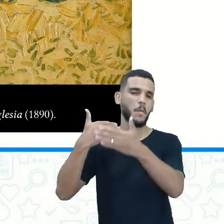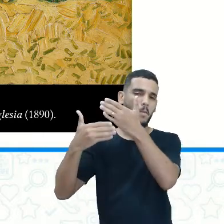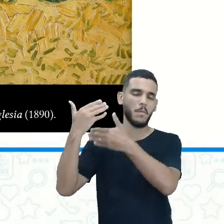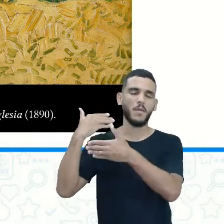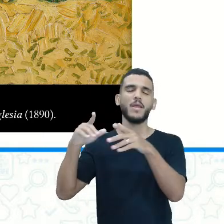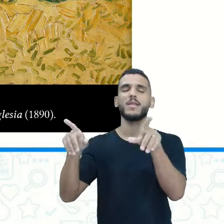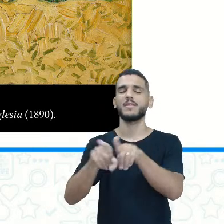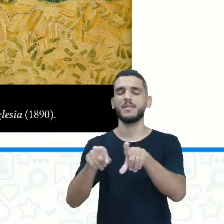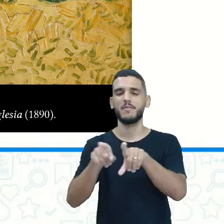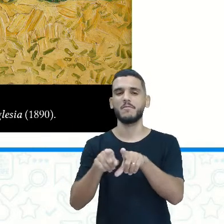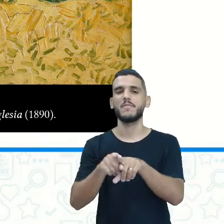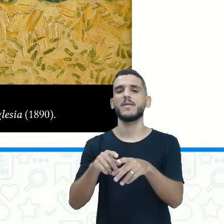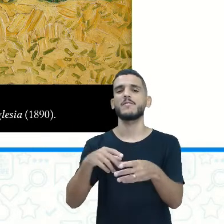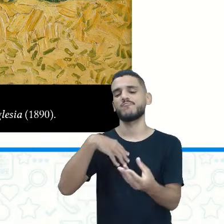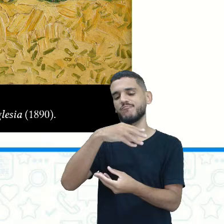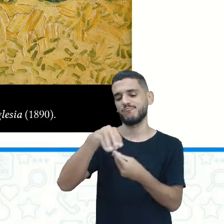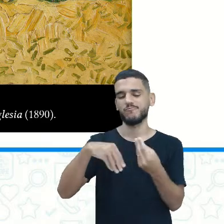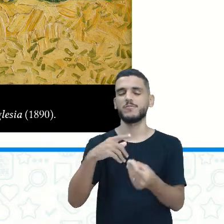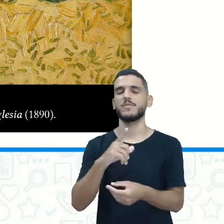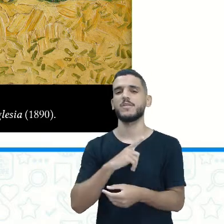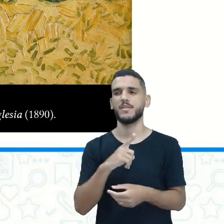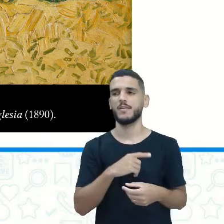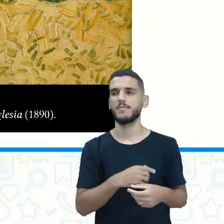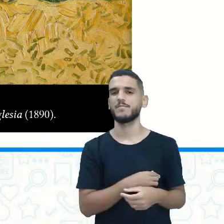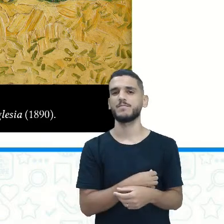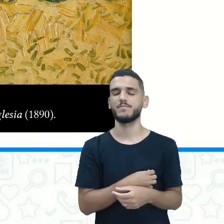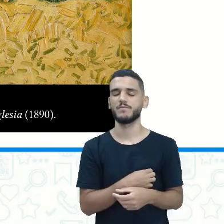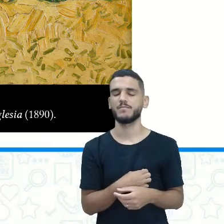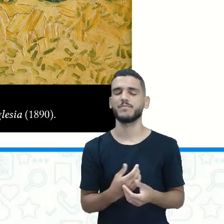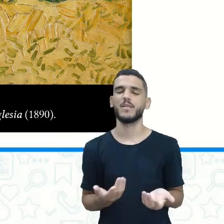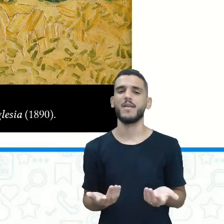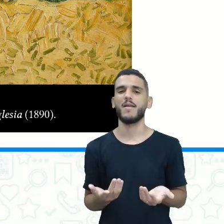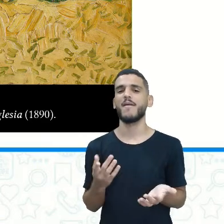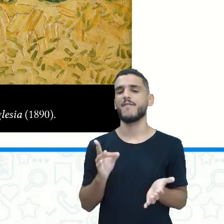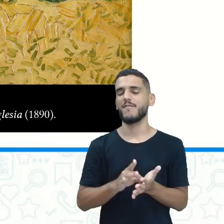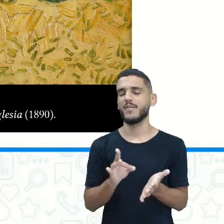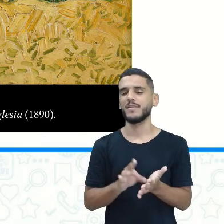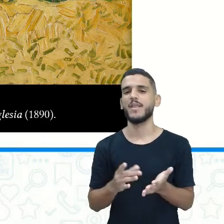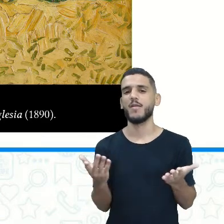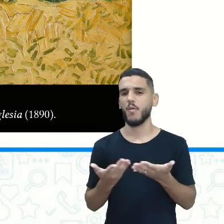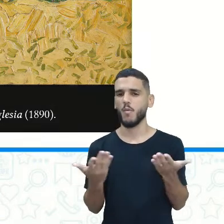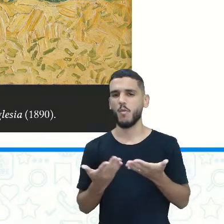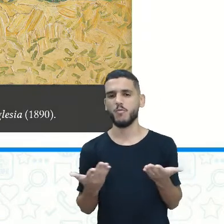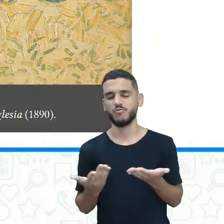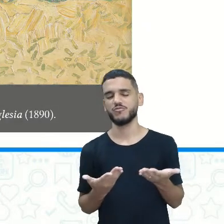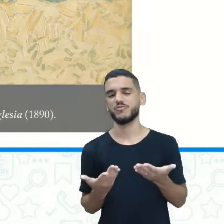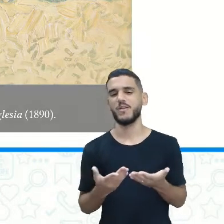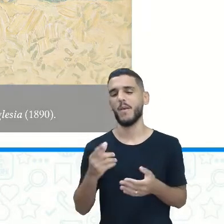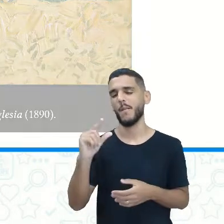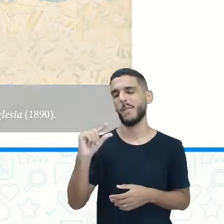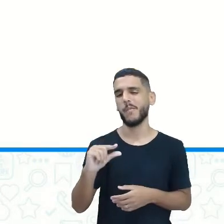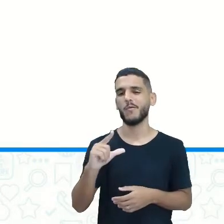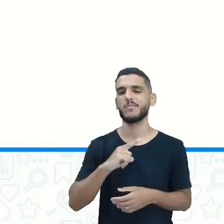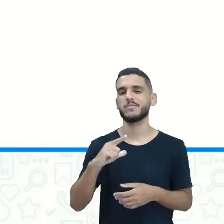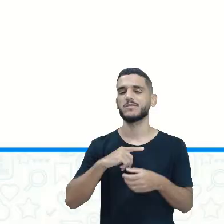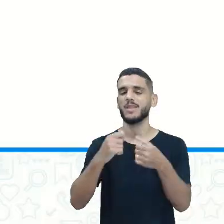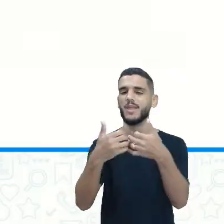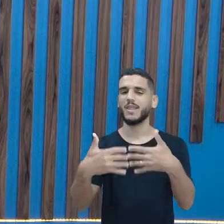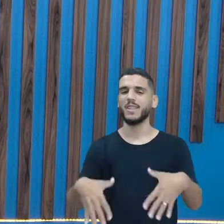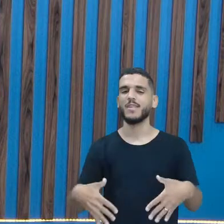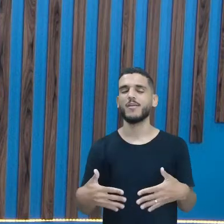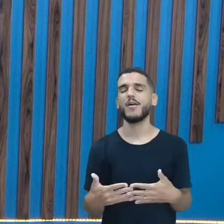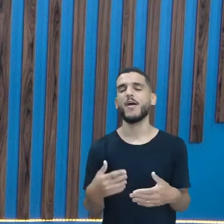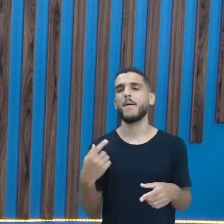muita mistura das áreas, né? Na verdade, poucas áreas são naturais hoje em dia, né? Infelizmente. A maioria